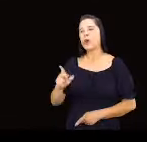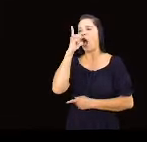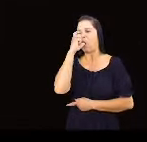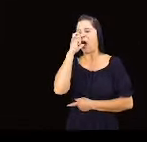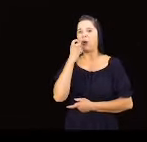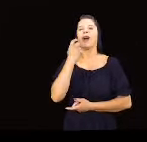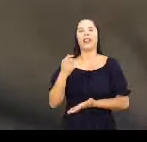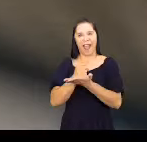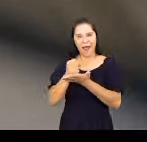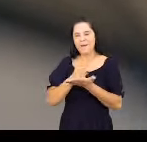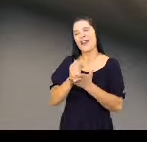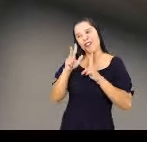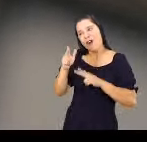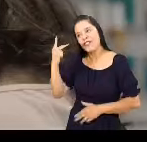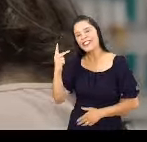também usa esse